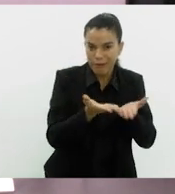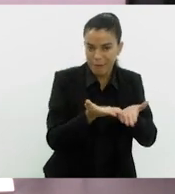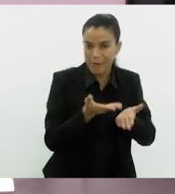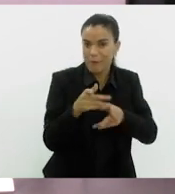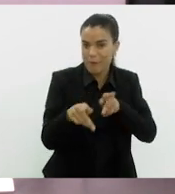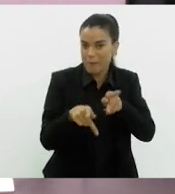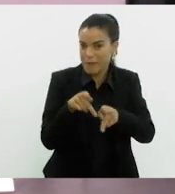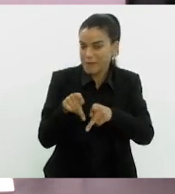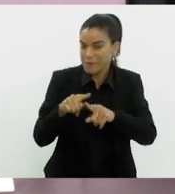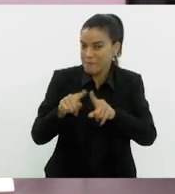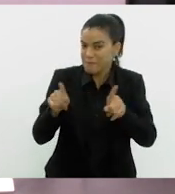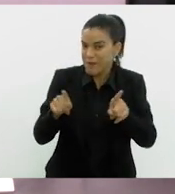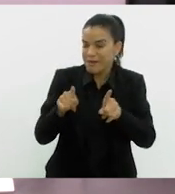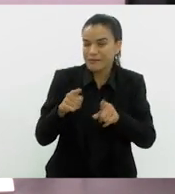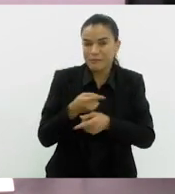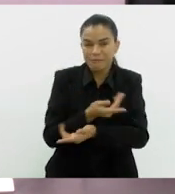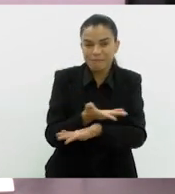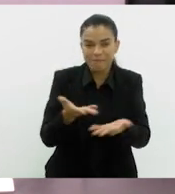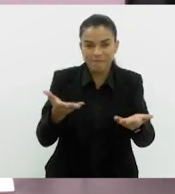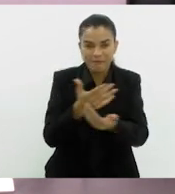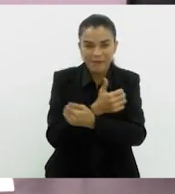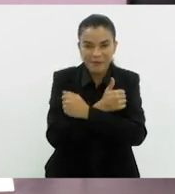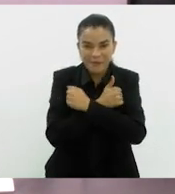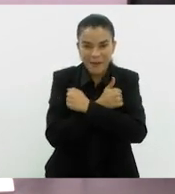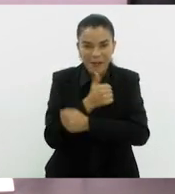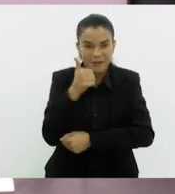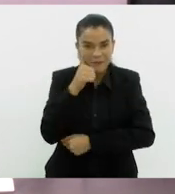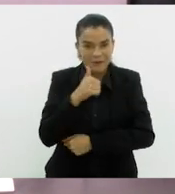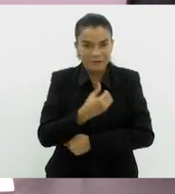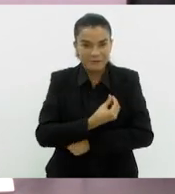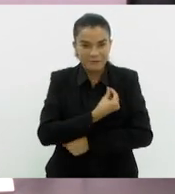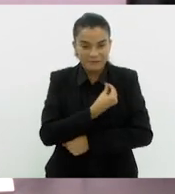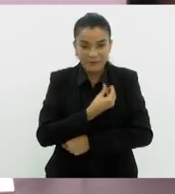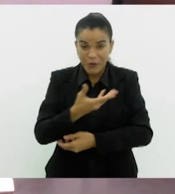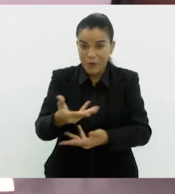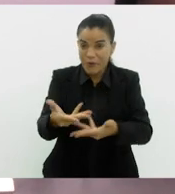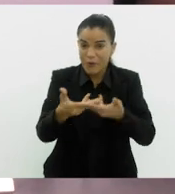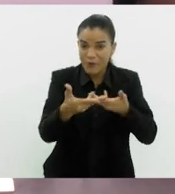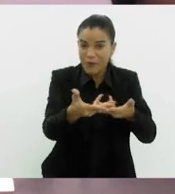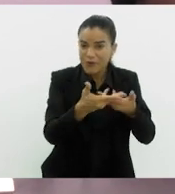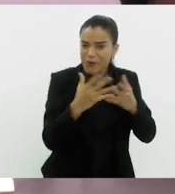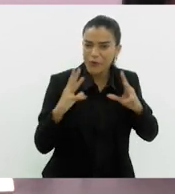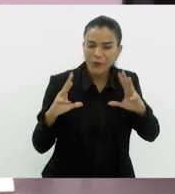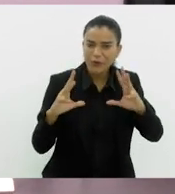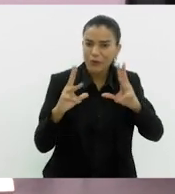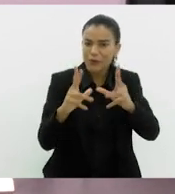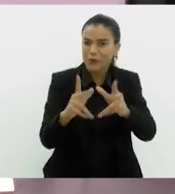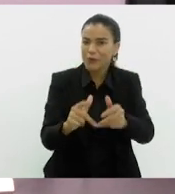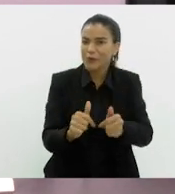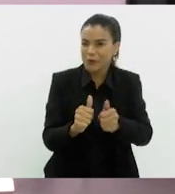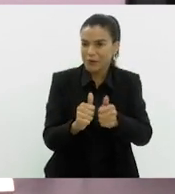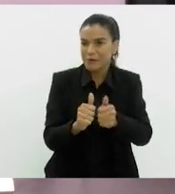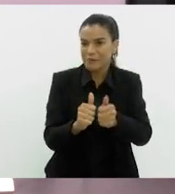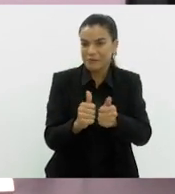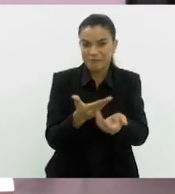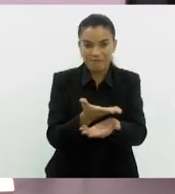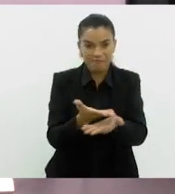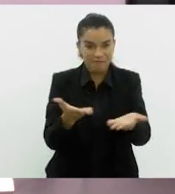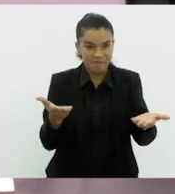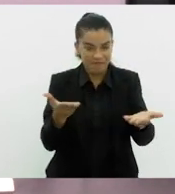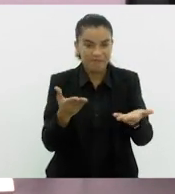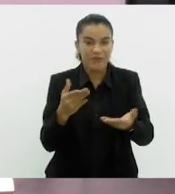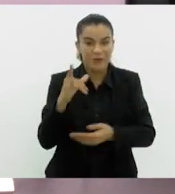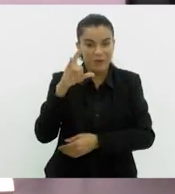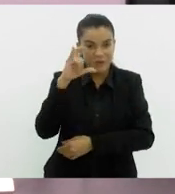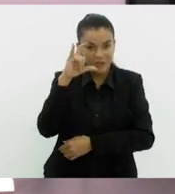No mais, deixo aqui o meu abraço a todas as mulheres presentes, convidando todas a conhecer Quem ainda não conhece o nosso